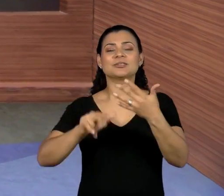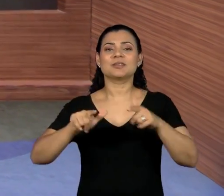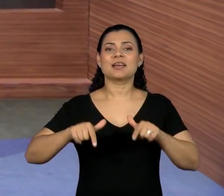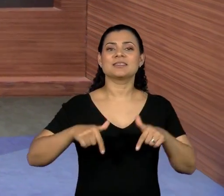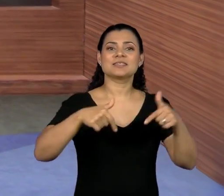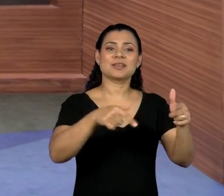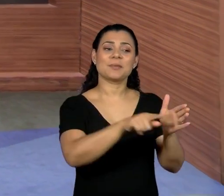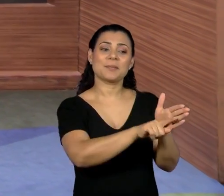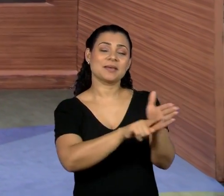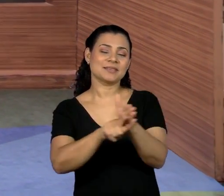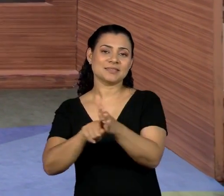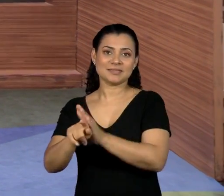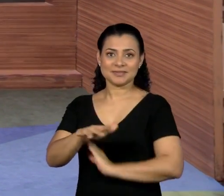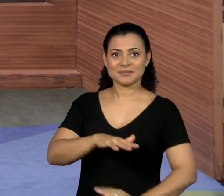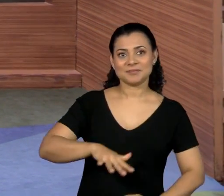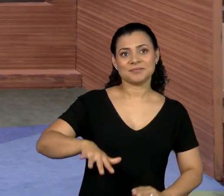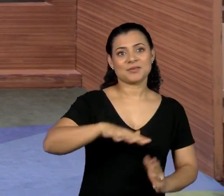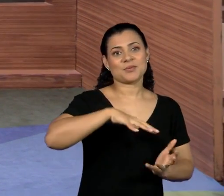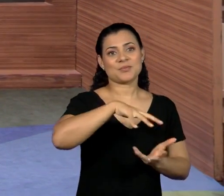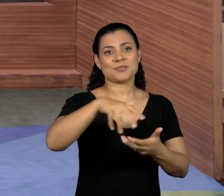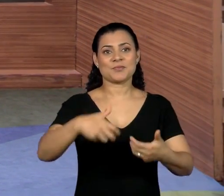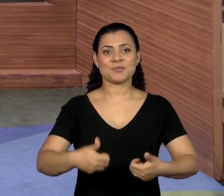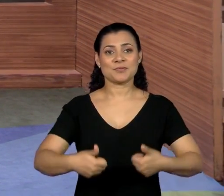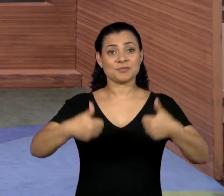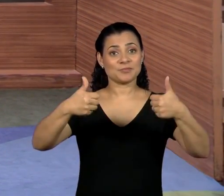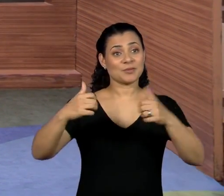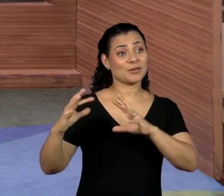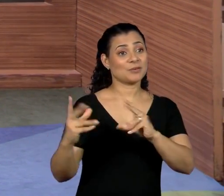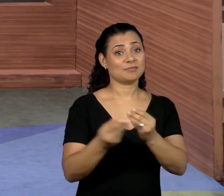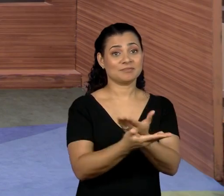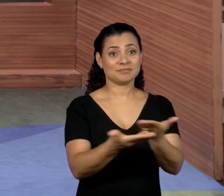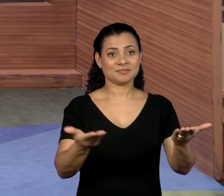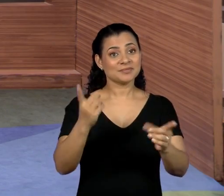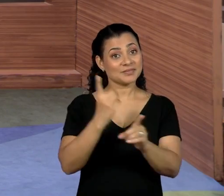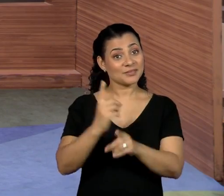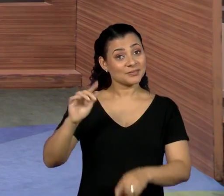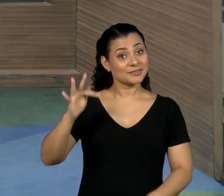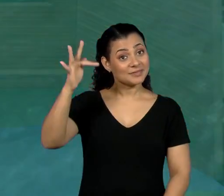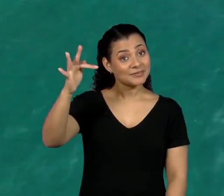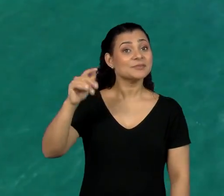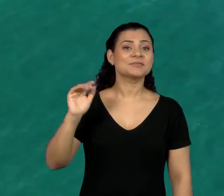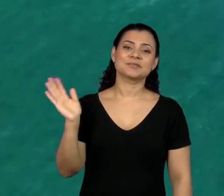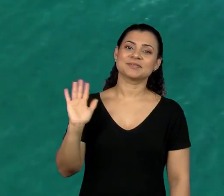ações e pesquisas por um mundo melhor para todos. Até lá!